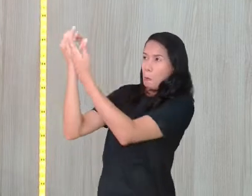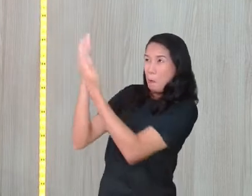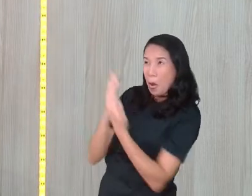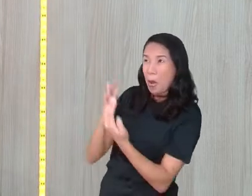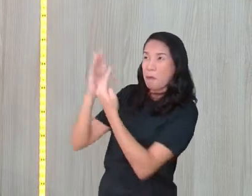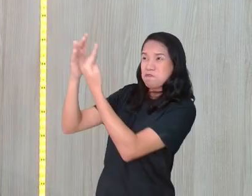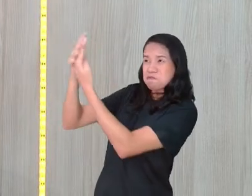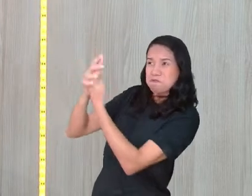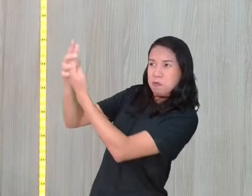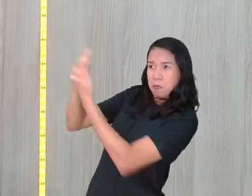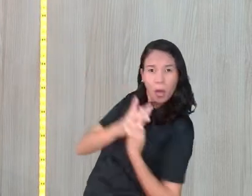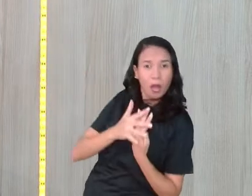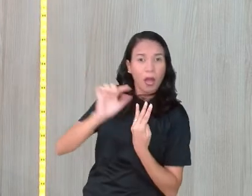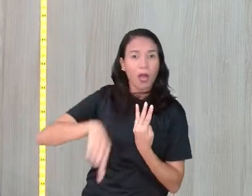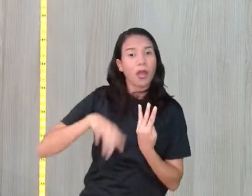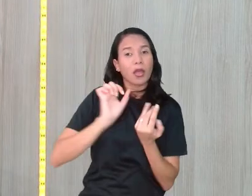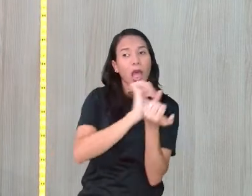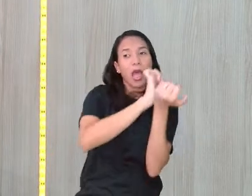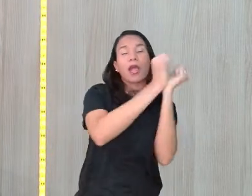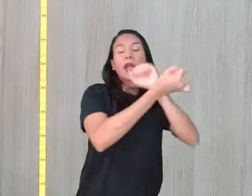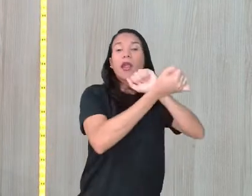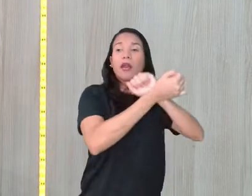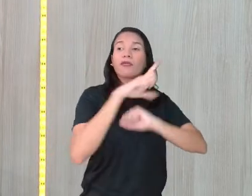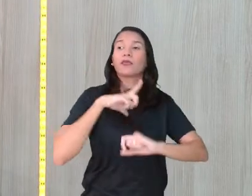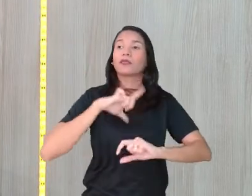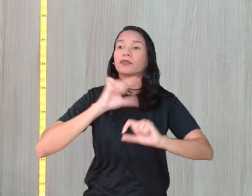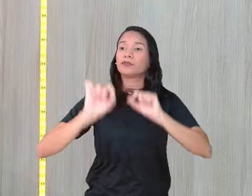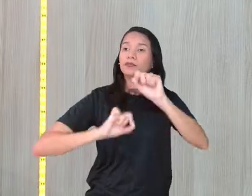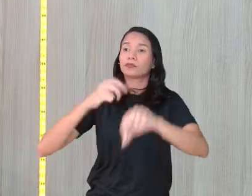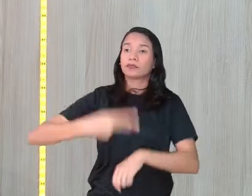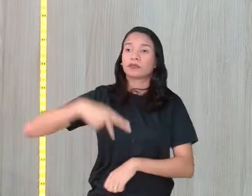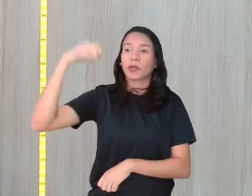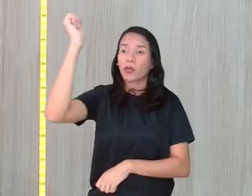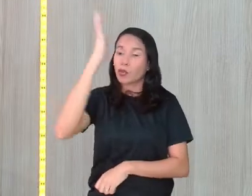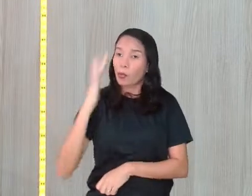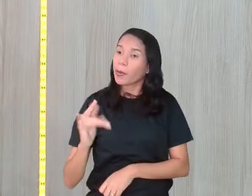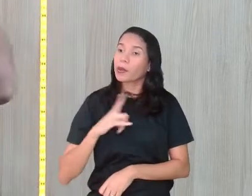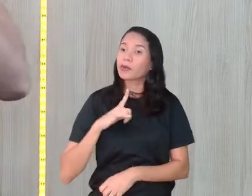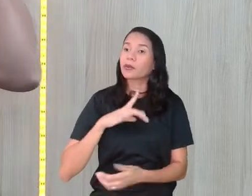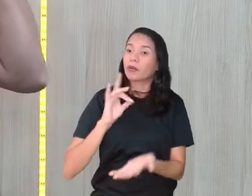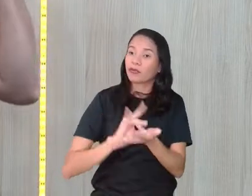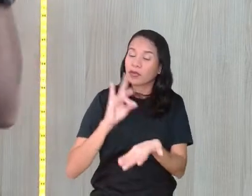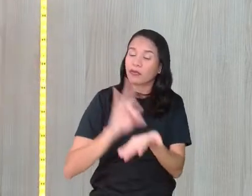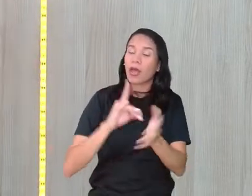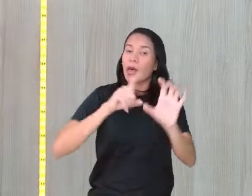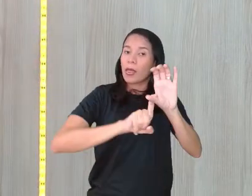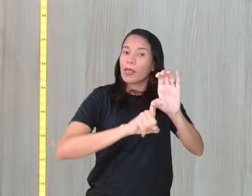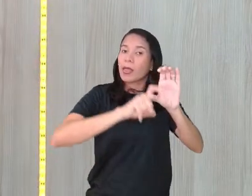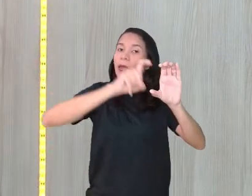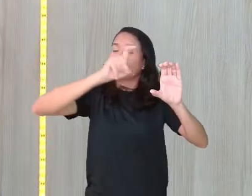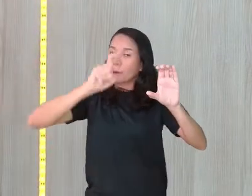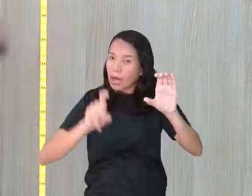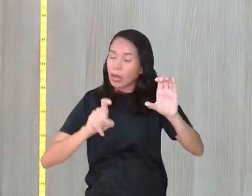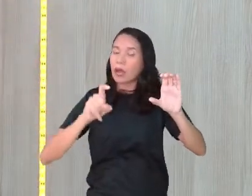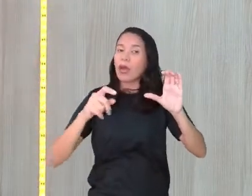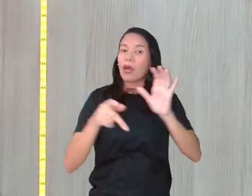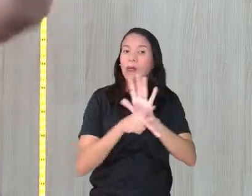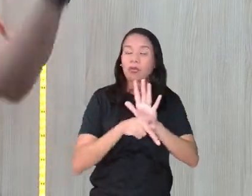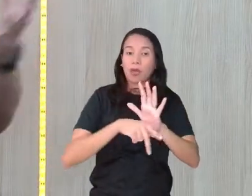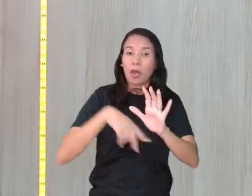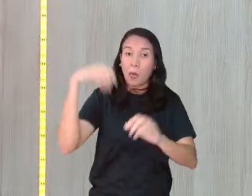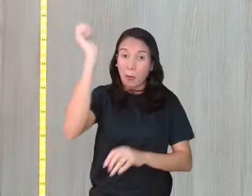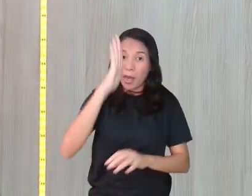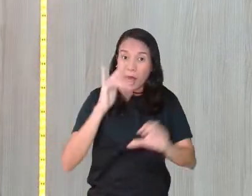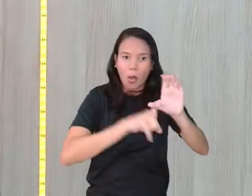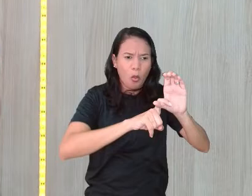de obra escrava, o que é que acontece? O Brasil, quando ele teve lá a sua independência, né, o Brasil ficou